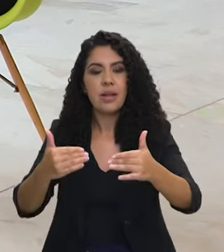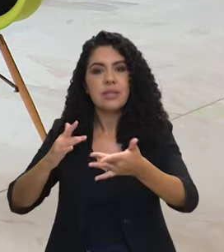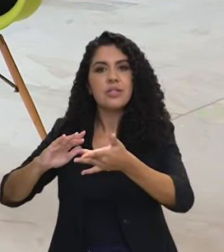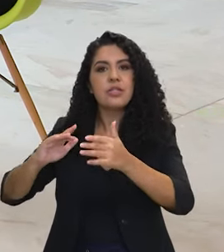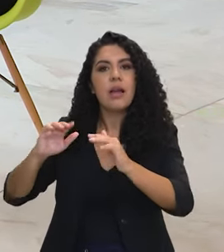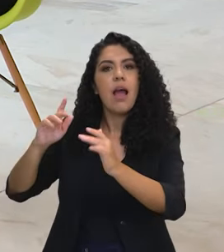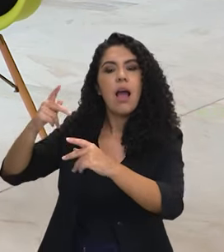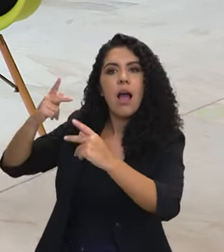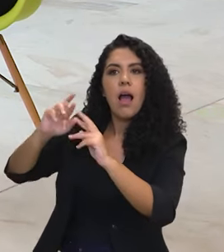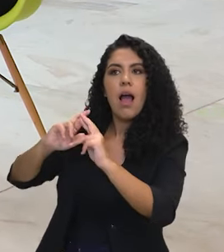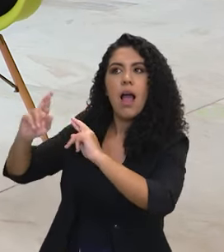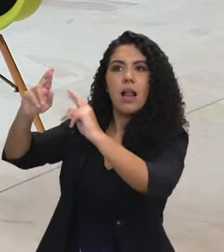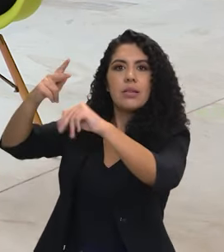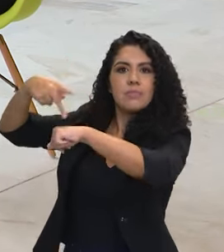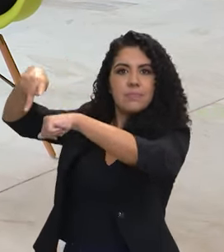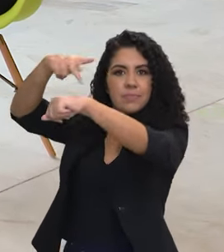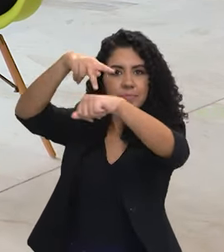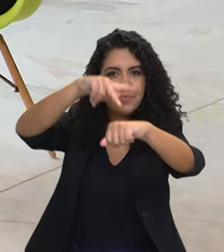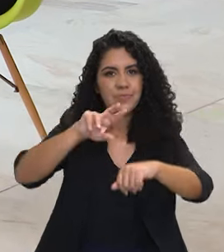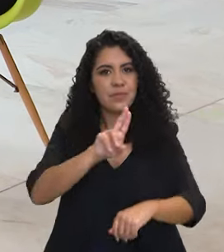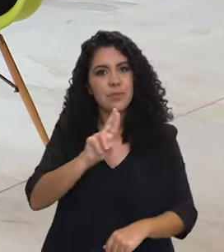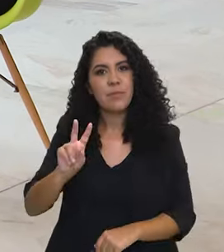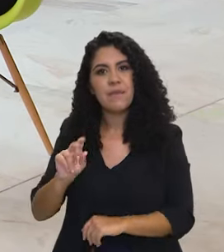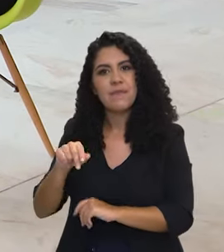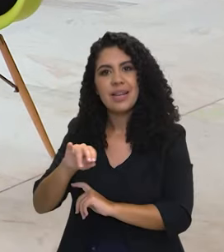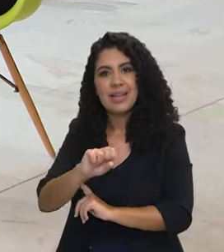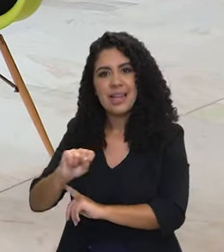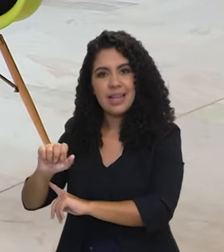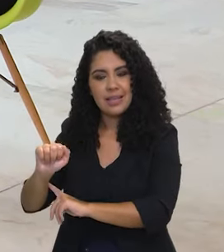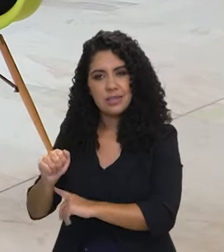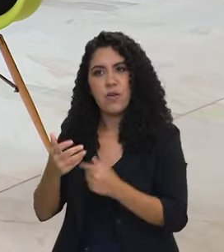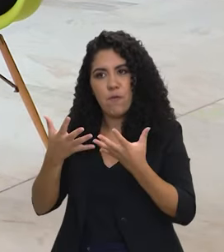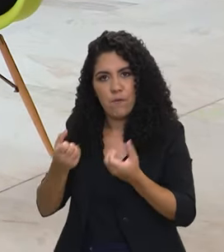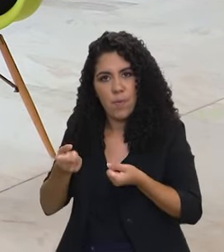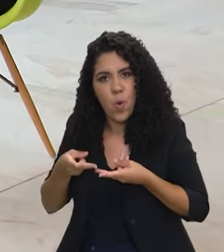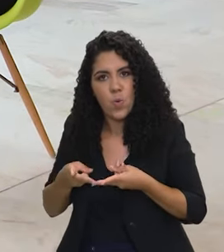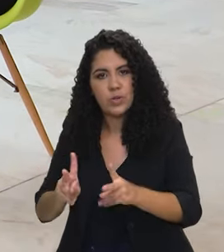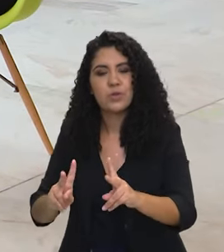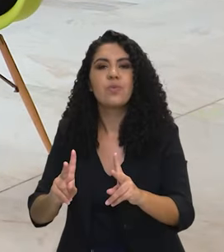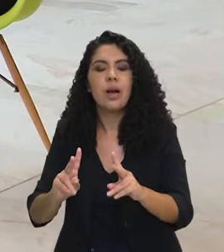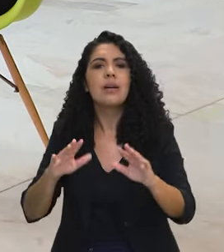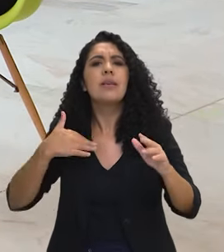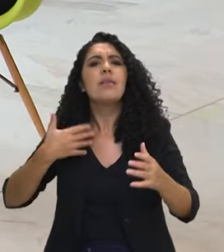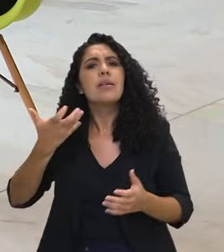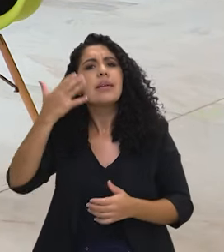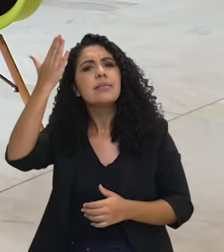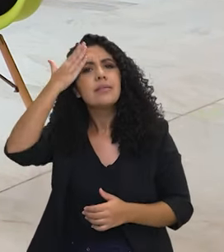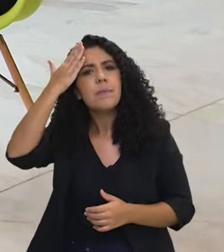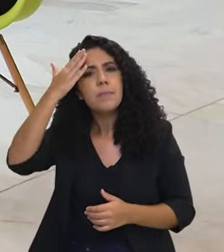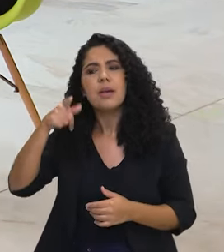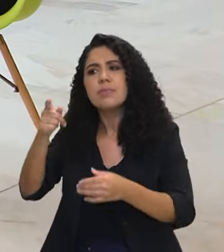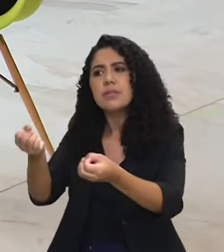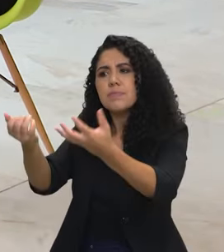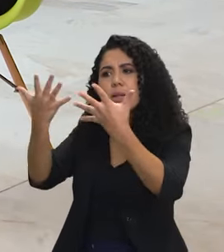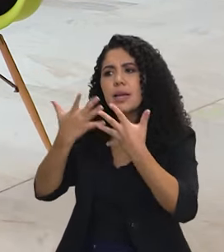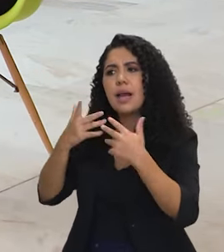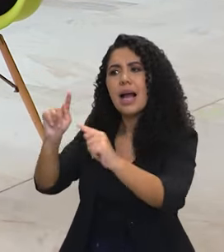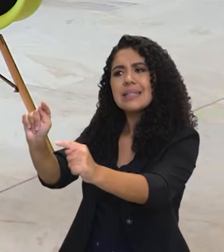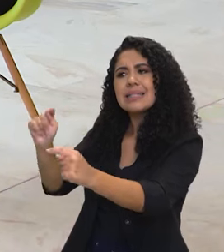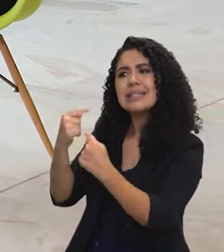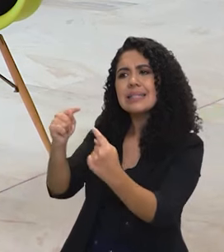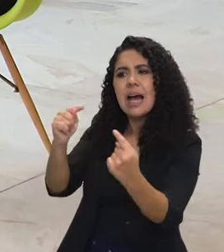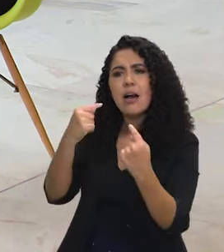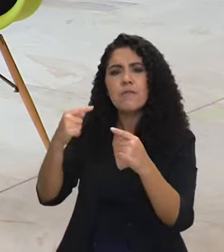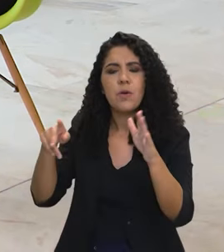Dolce de Faria. Bom, ministra, vamos continuar nossa conversa aqui. Queria saber um pouco sobre os desafios, né, que as